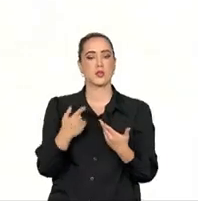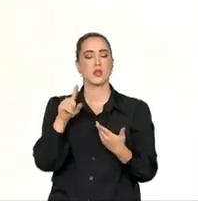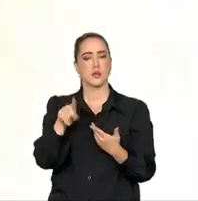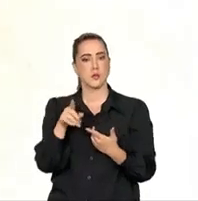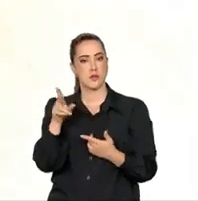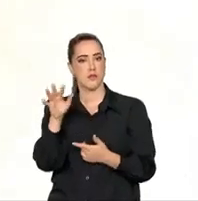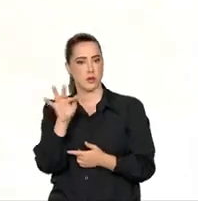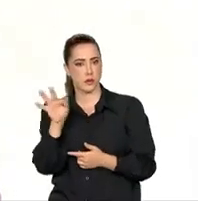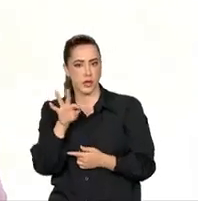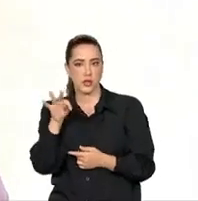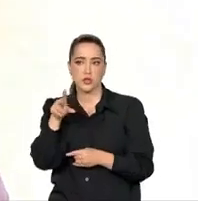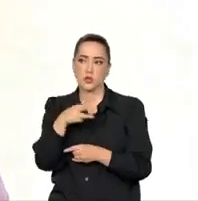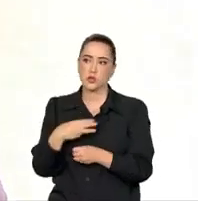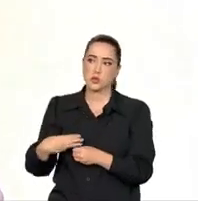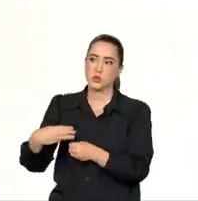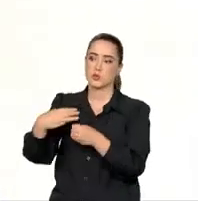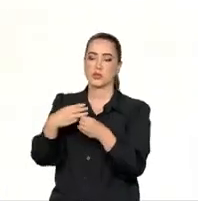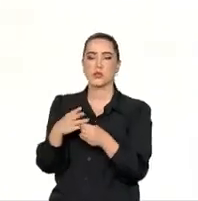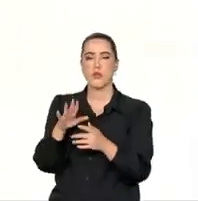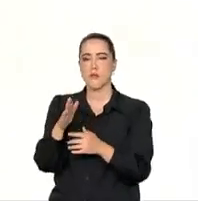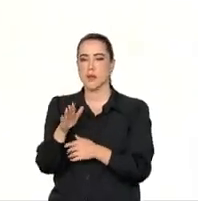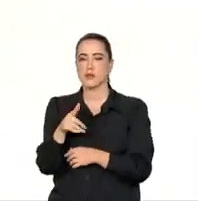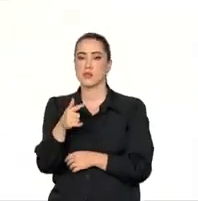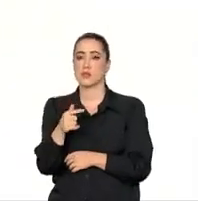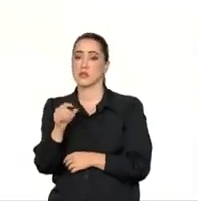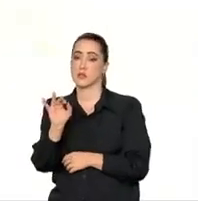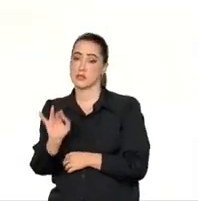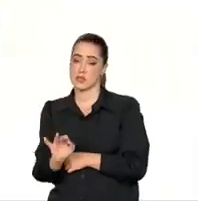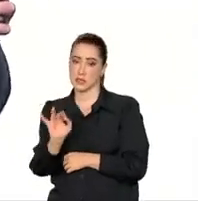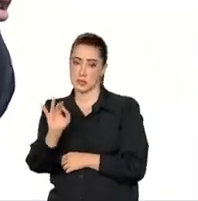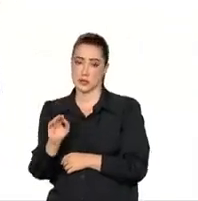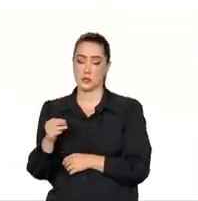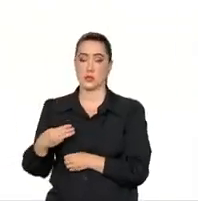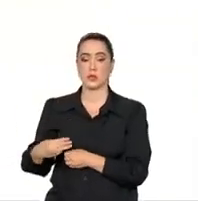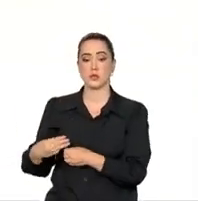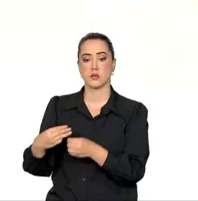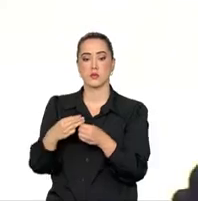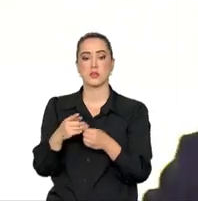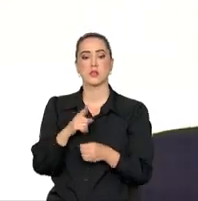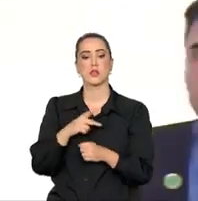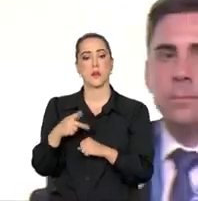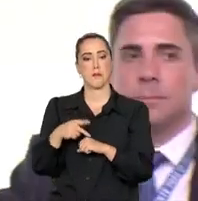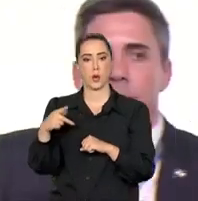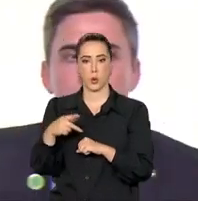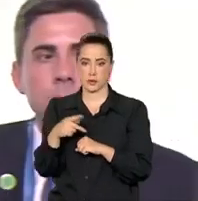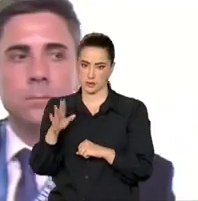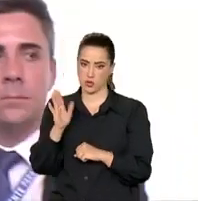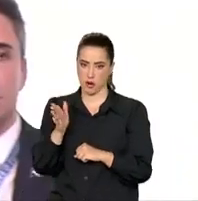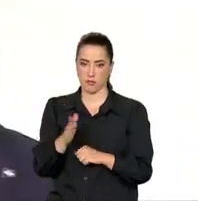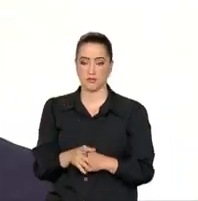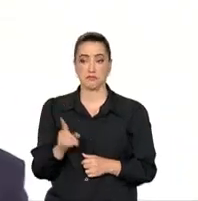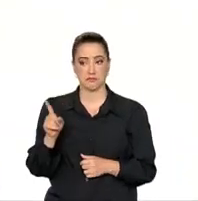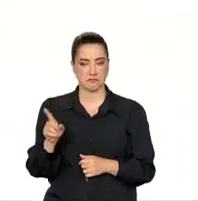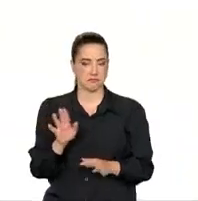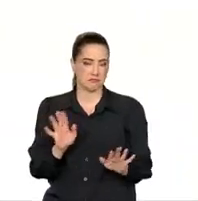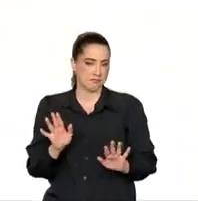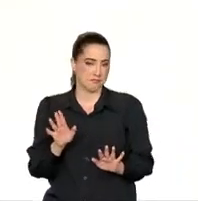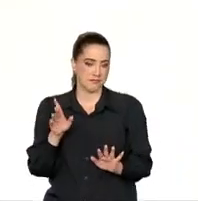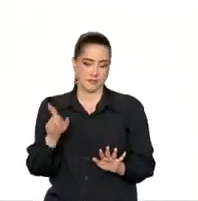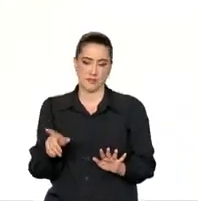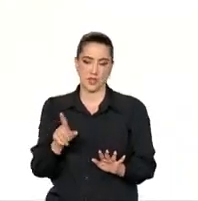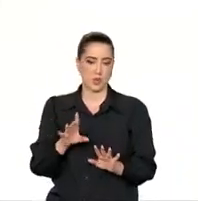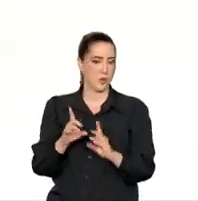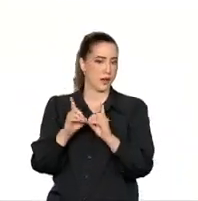os municípios e chegando a próxima de 70% dos municípios com pós-graduação, tá certo? E não é